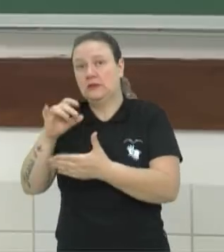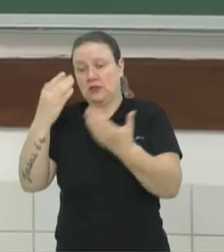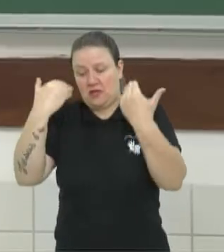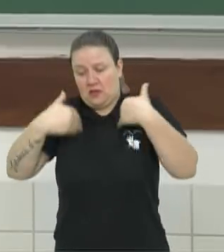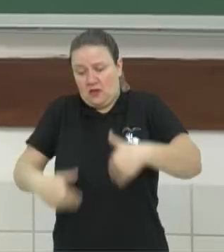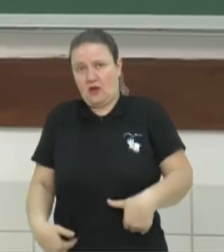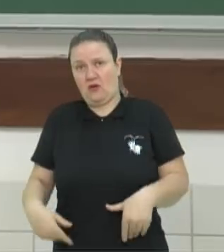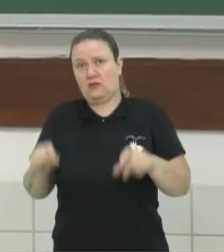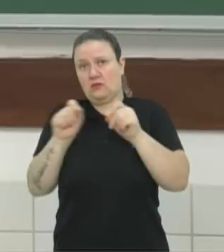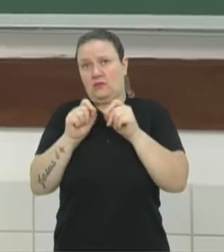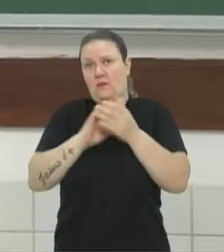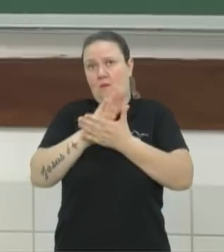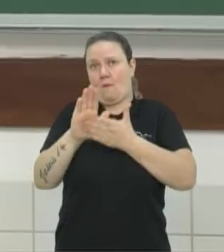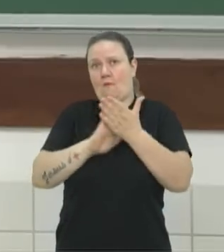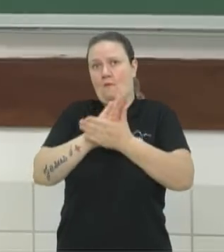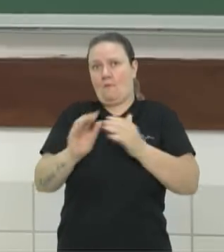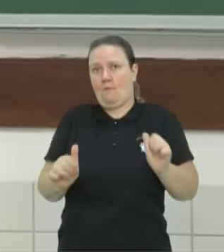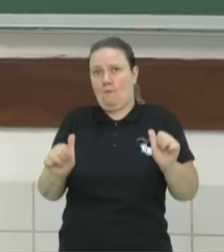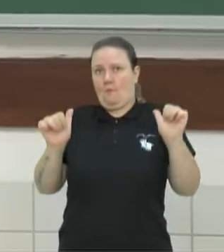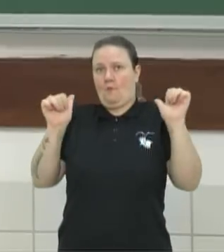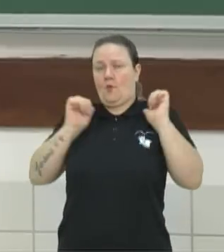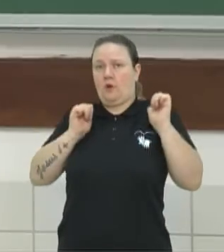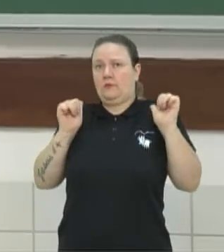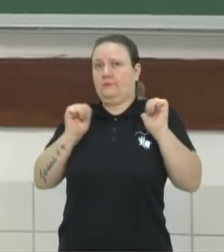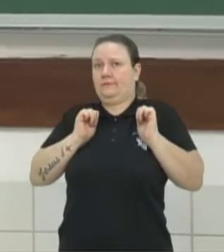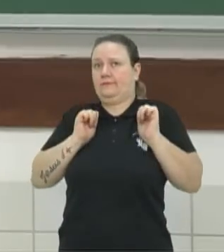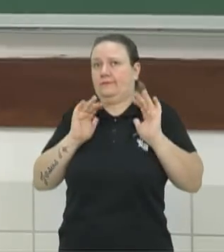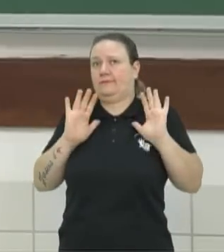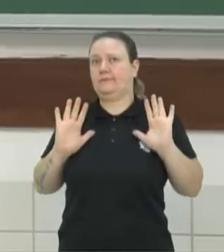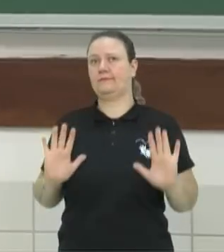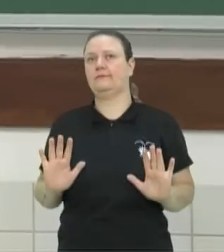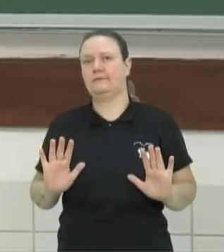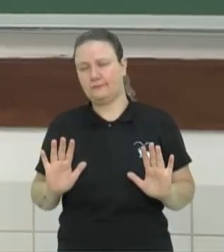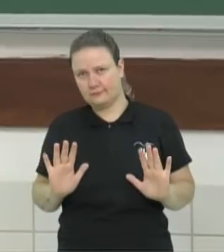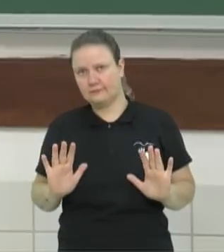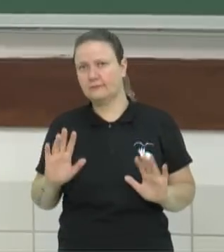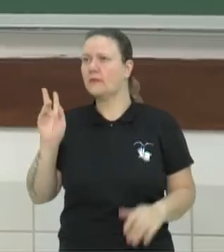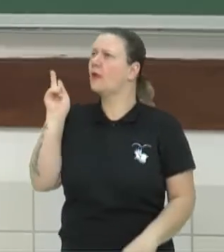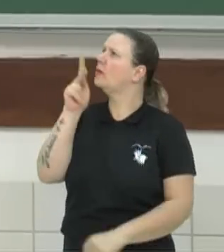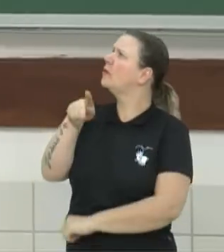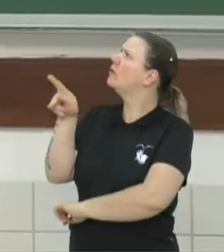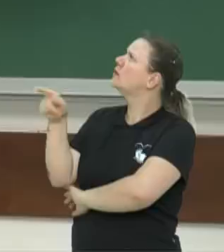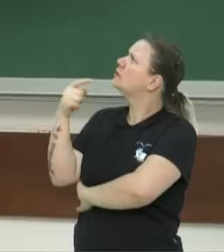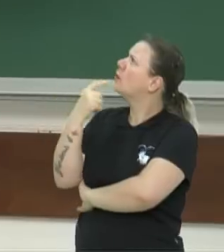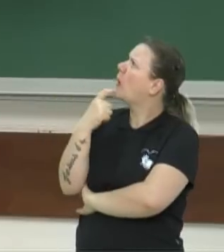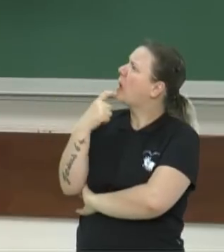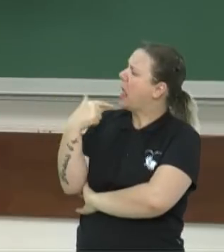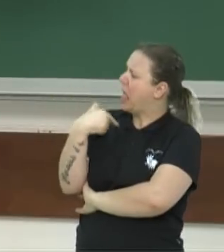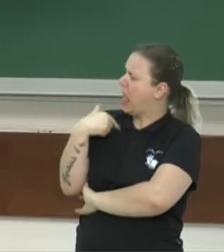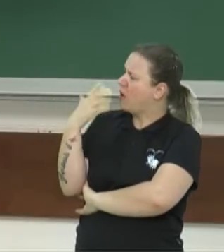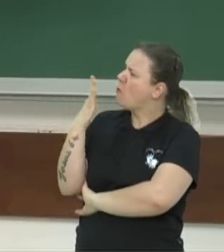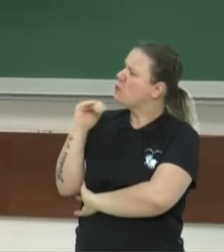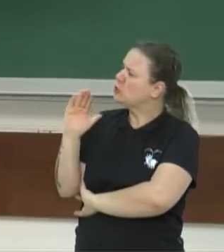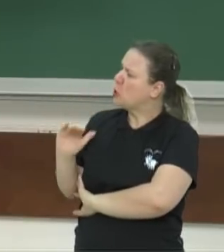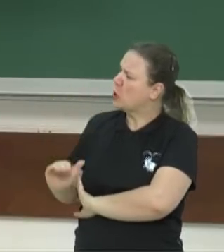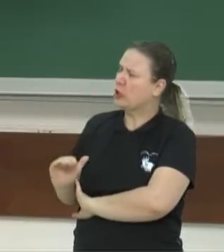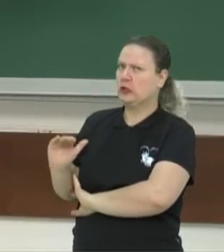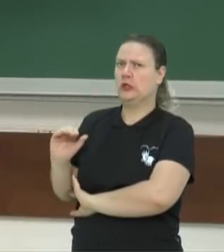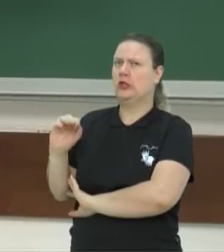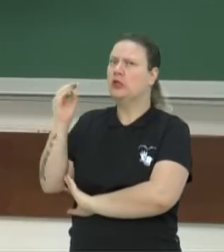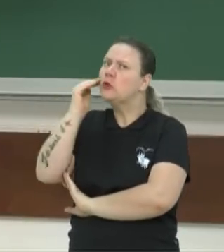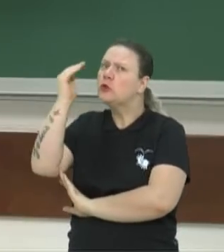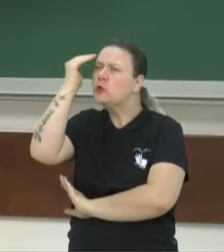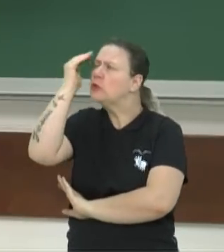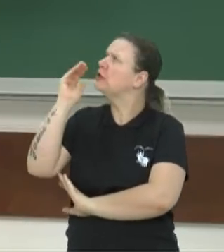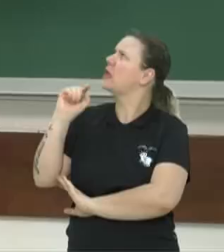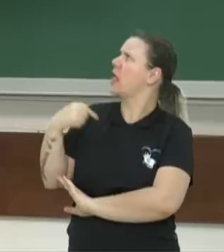sua parte. E será que você está fazendo a sua parte? Professora, mas eu sou ainda uma criança, um adolescente, o